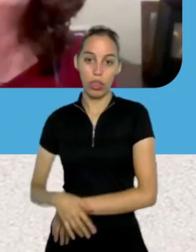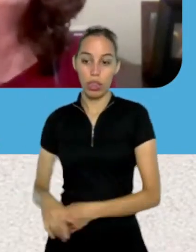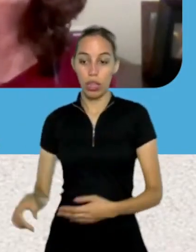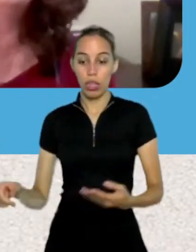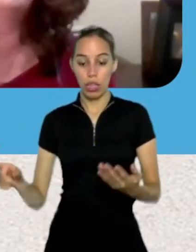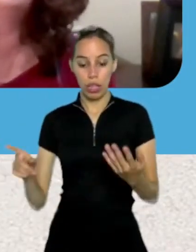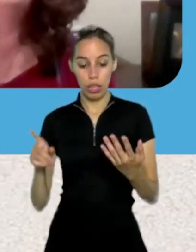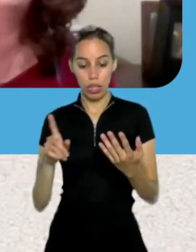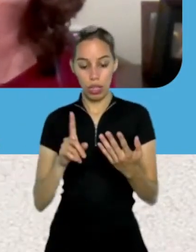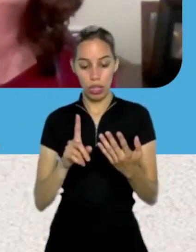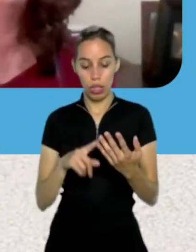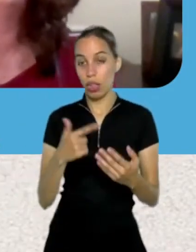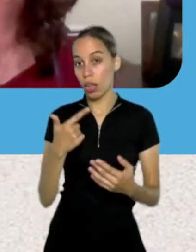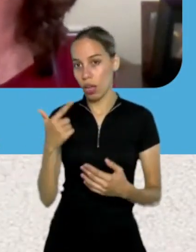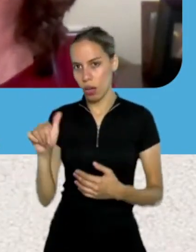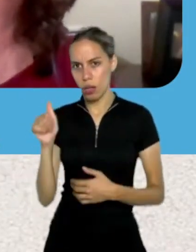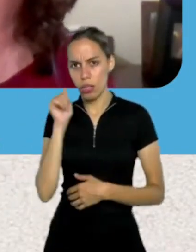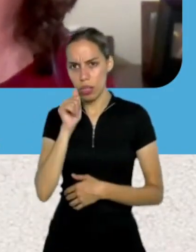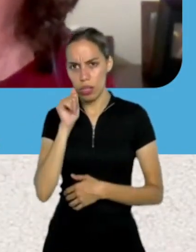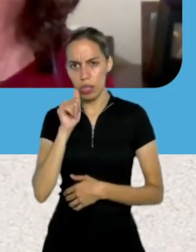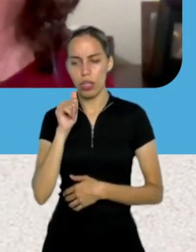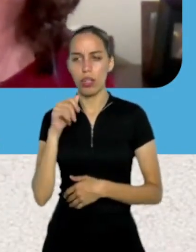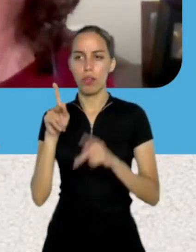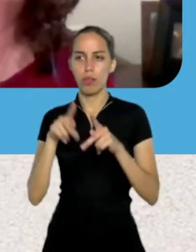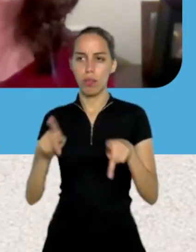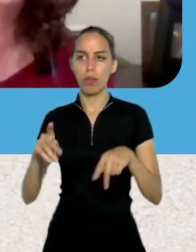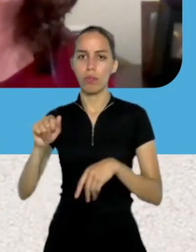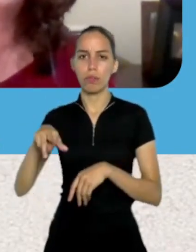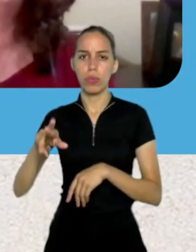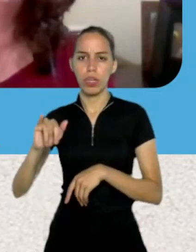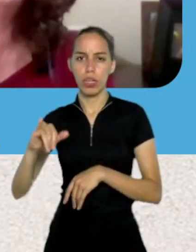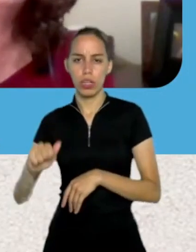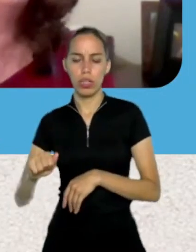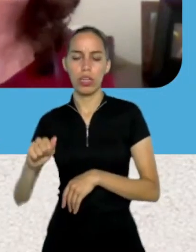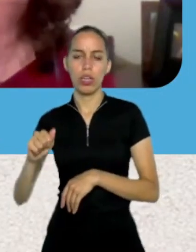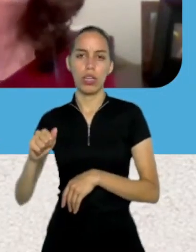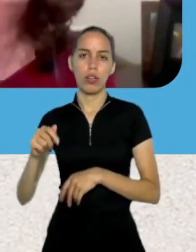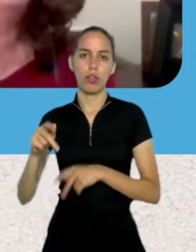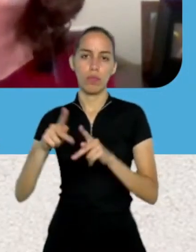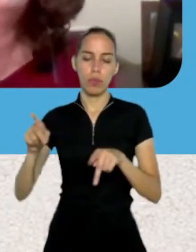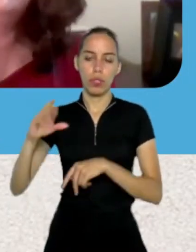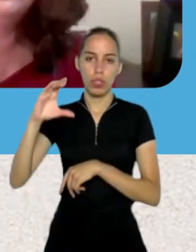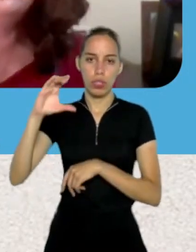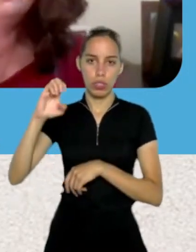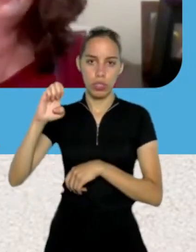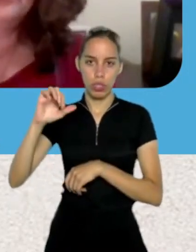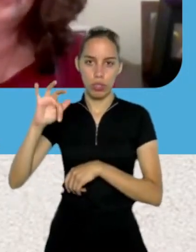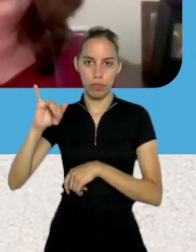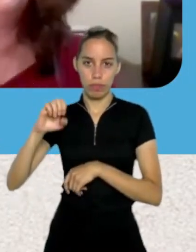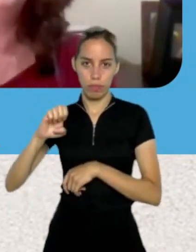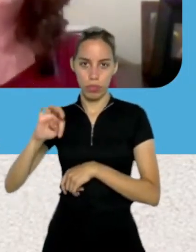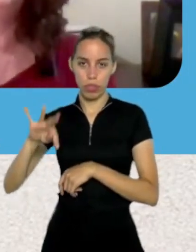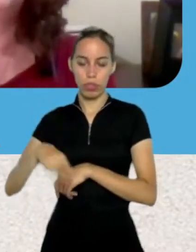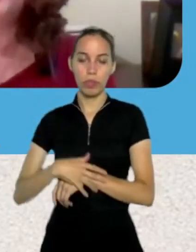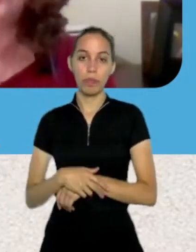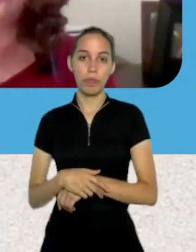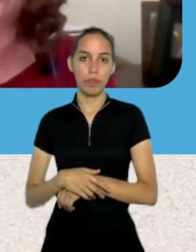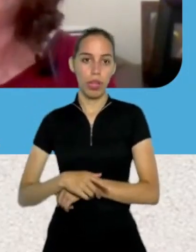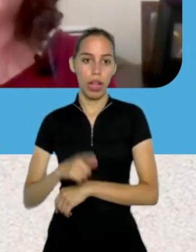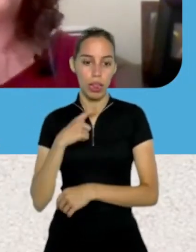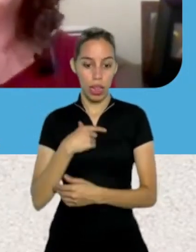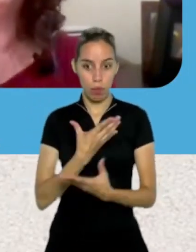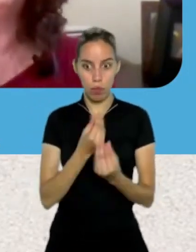professora Maria do Rosário, que é lá do Cefet, né? Ela fez a quarta capa. Então, assim, tem muita